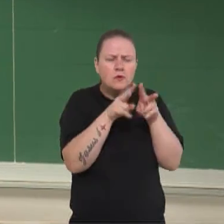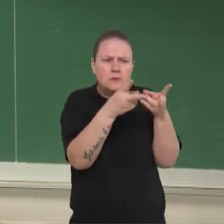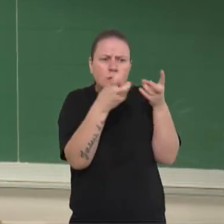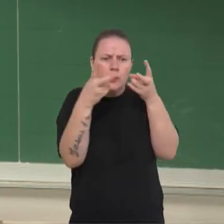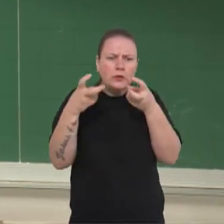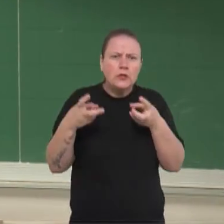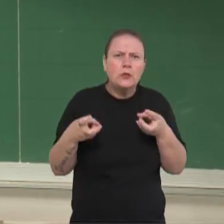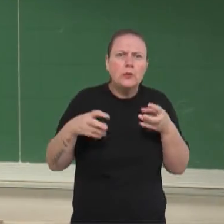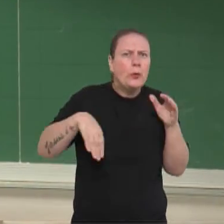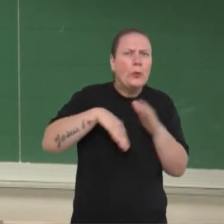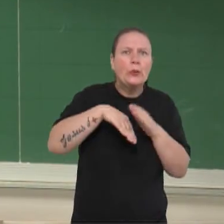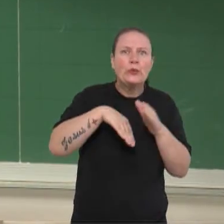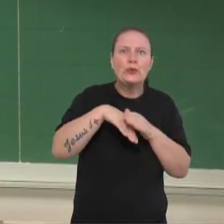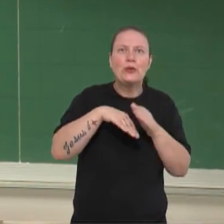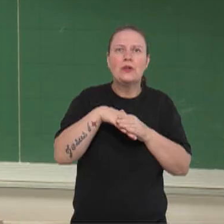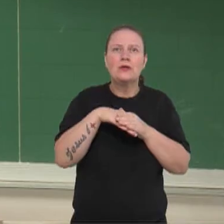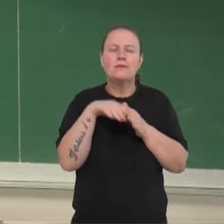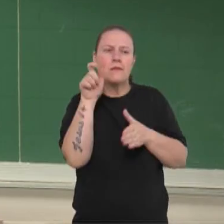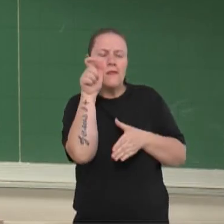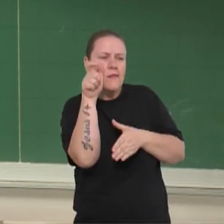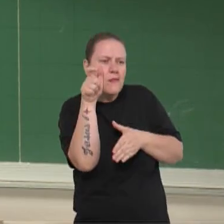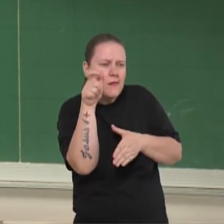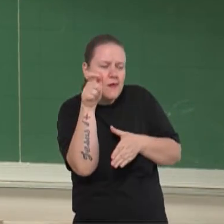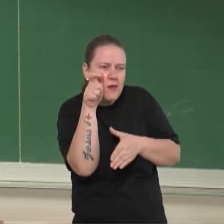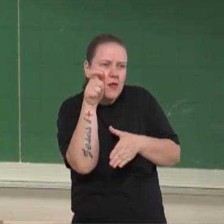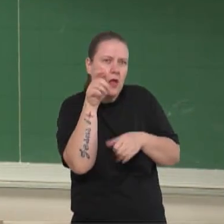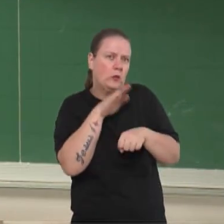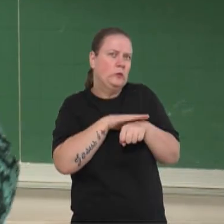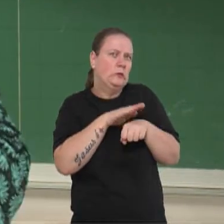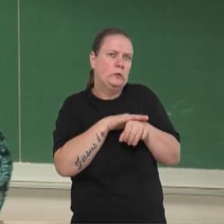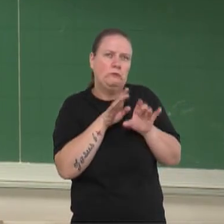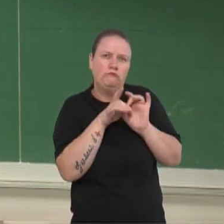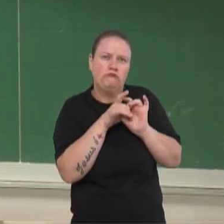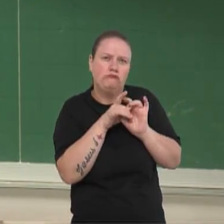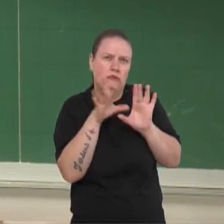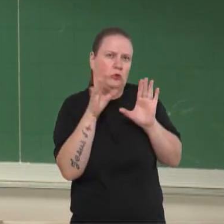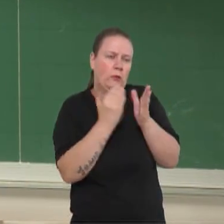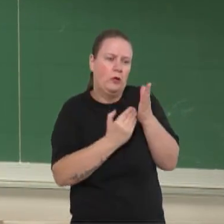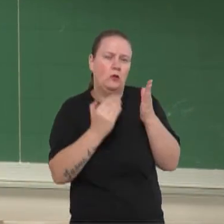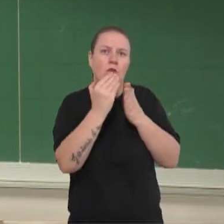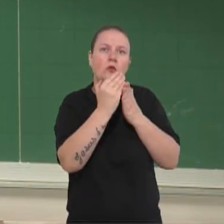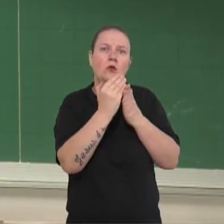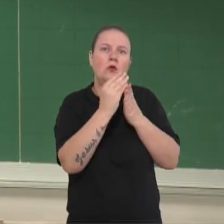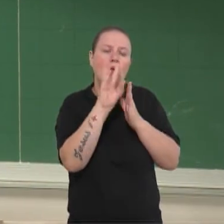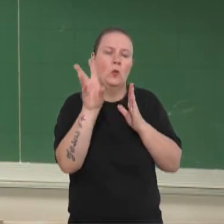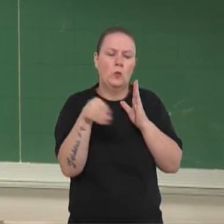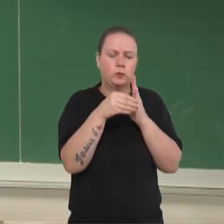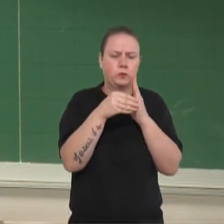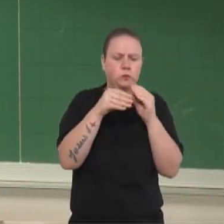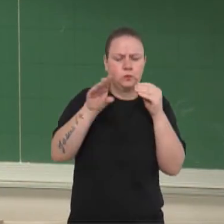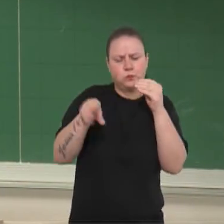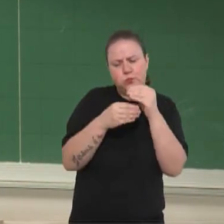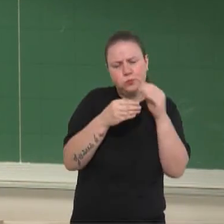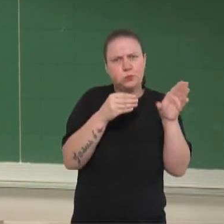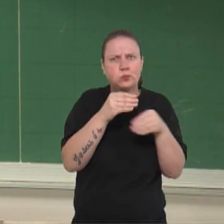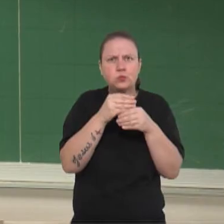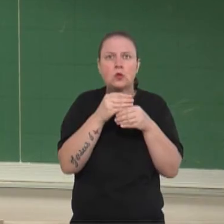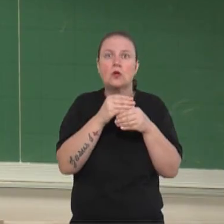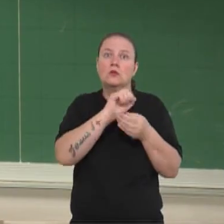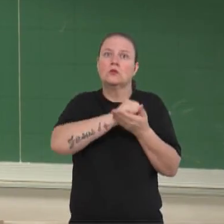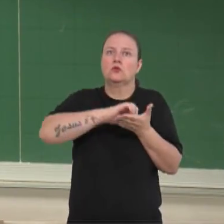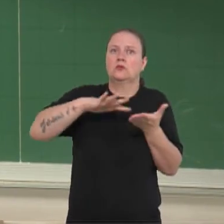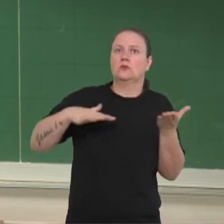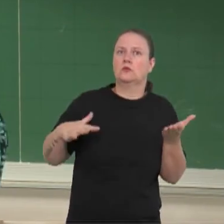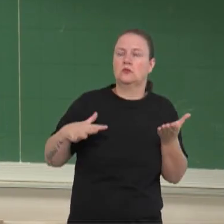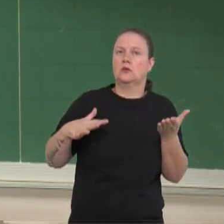tá? Assistam, vocês terão mais elementos e vão complementando a atividade antes de enviar. Só para